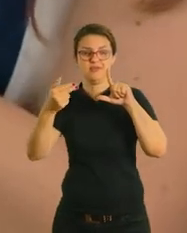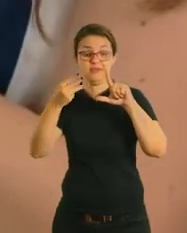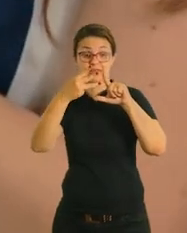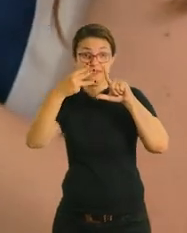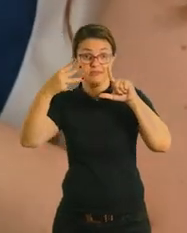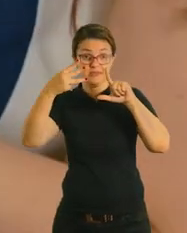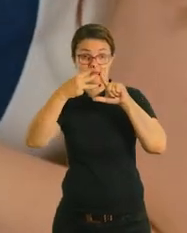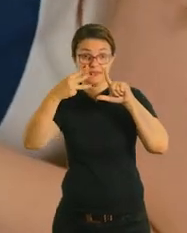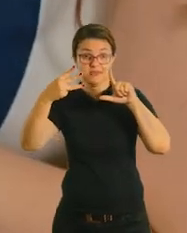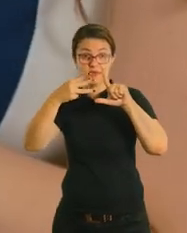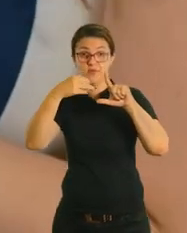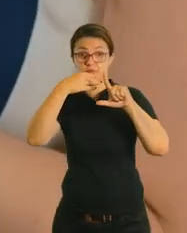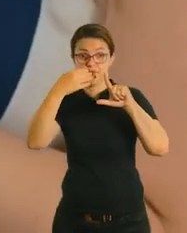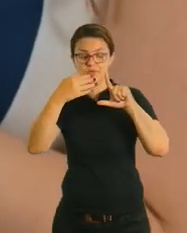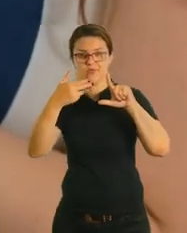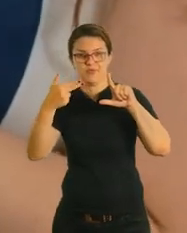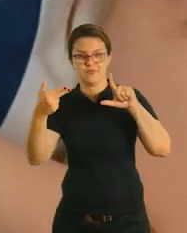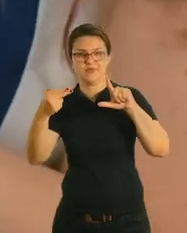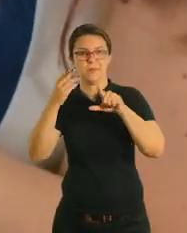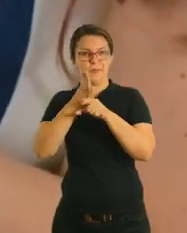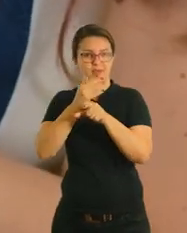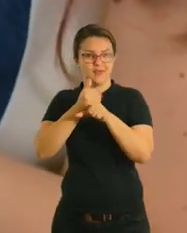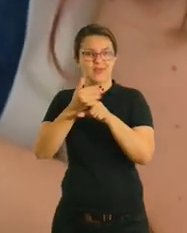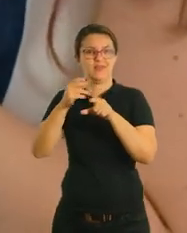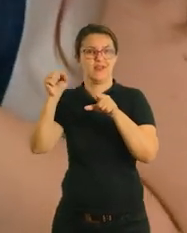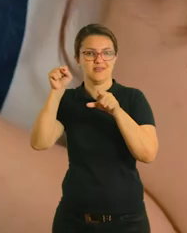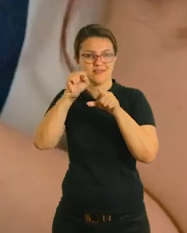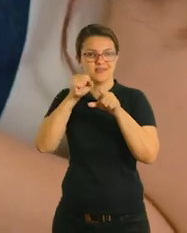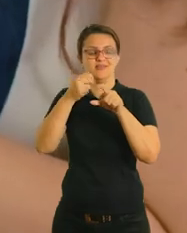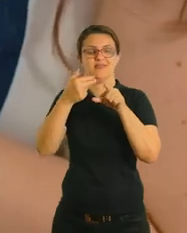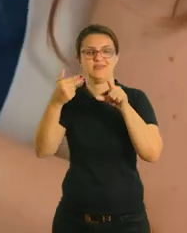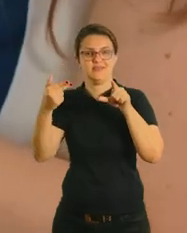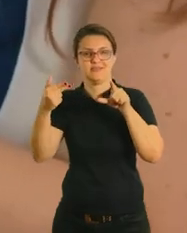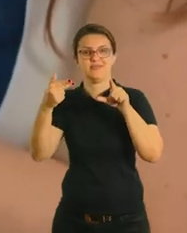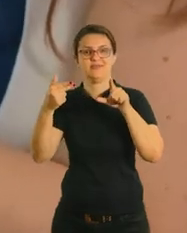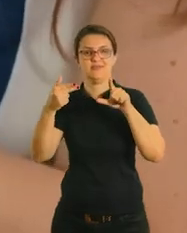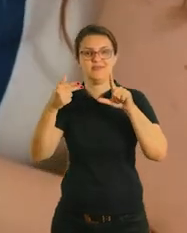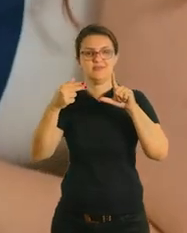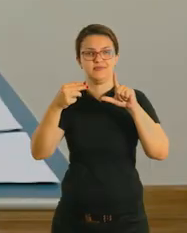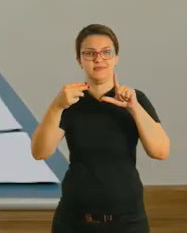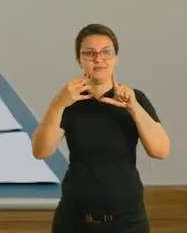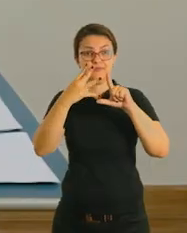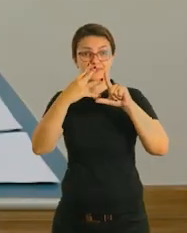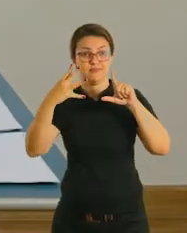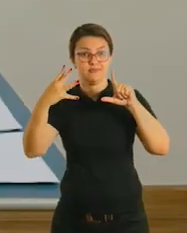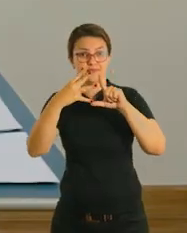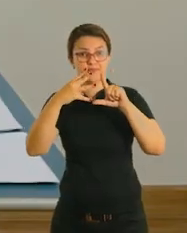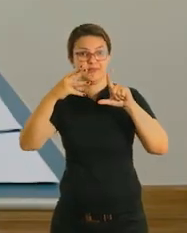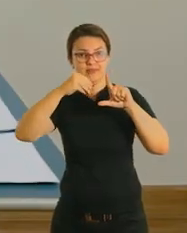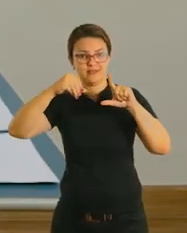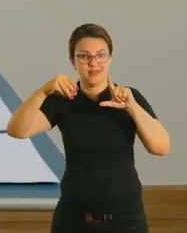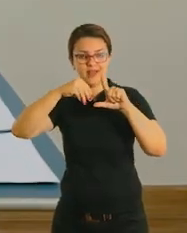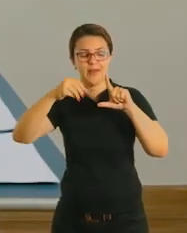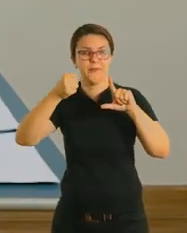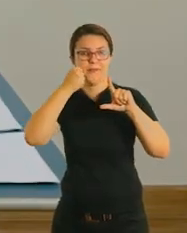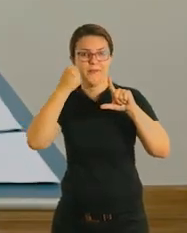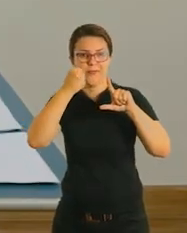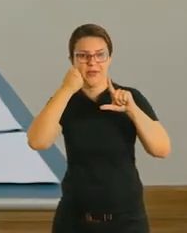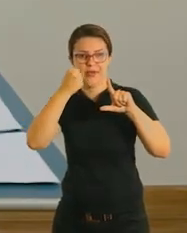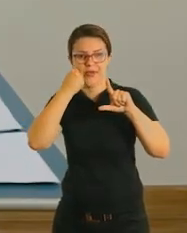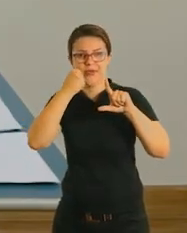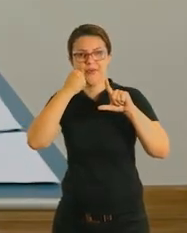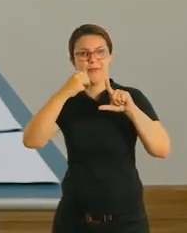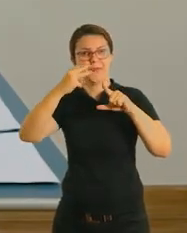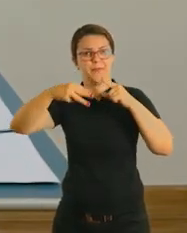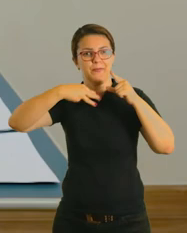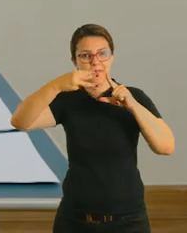terceira, frutas, verduras e legumes. E a última são os cereais, pães e massas. E